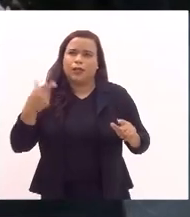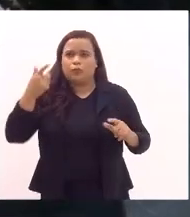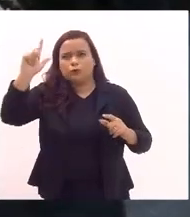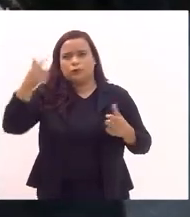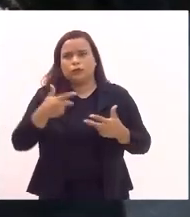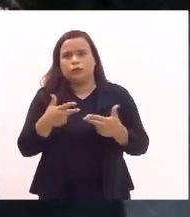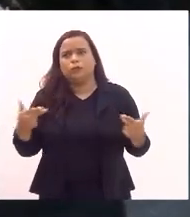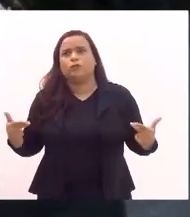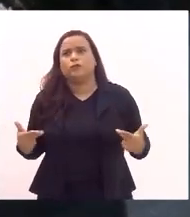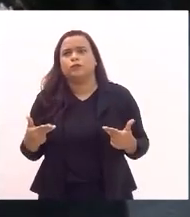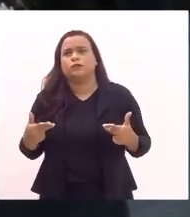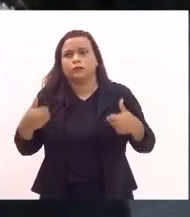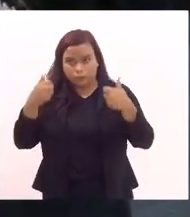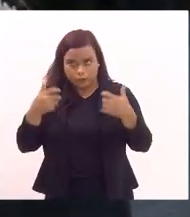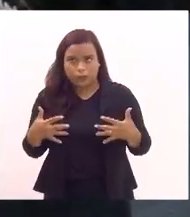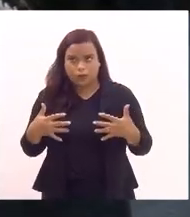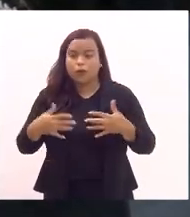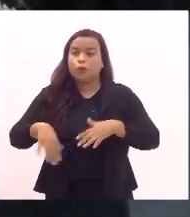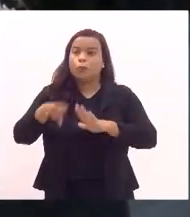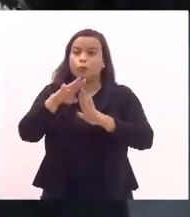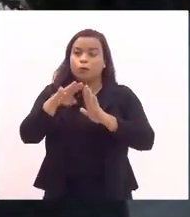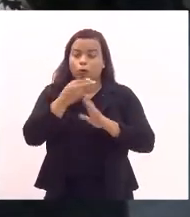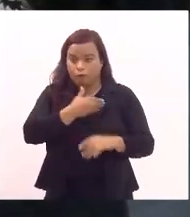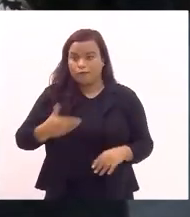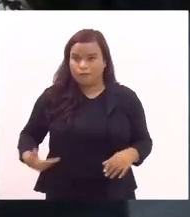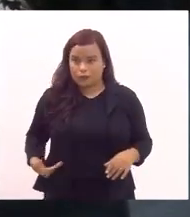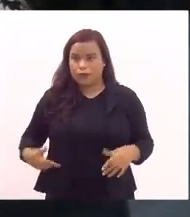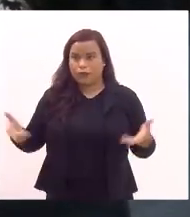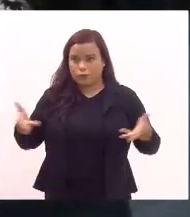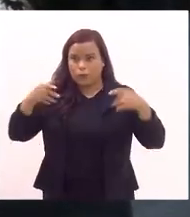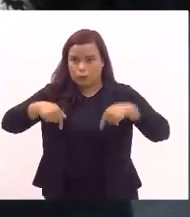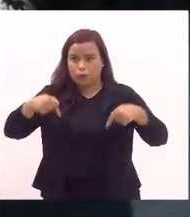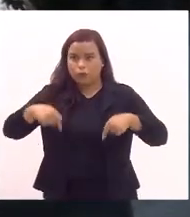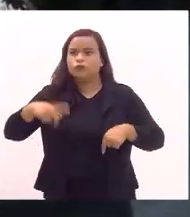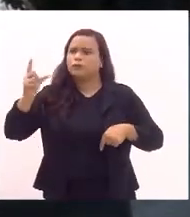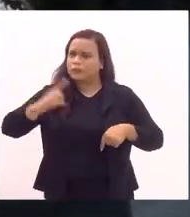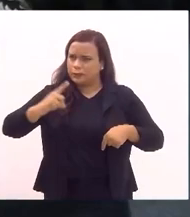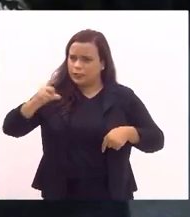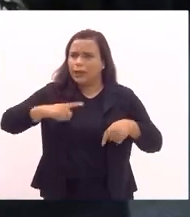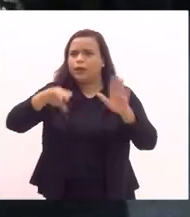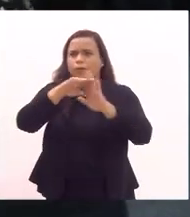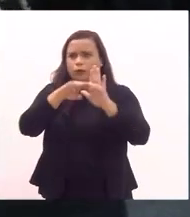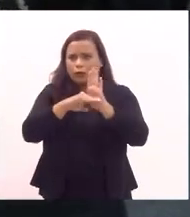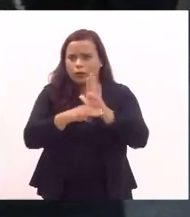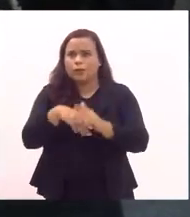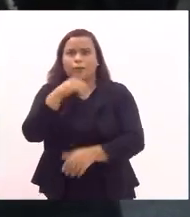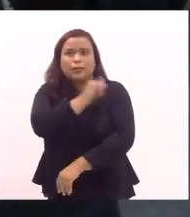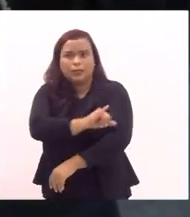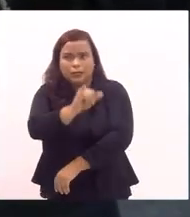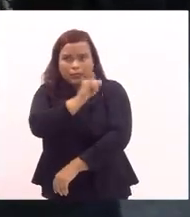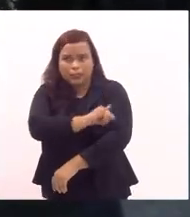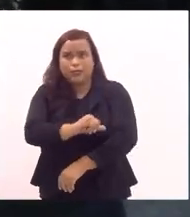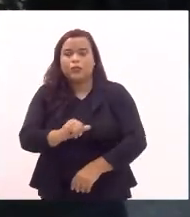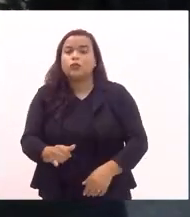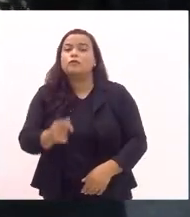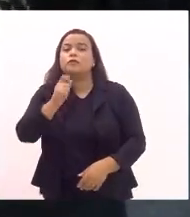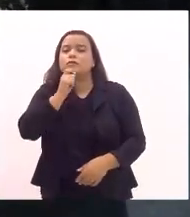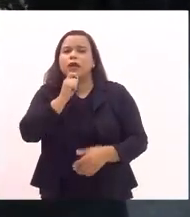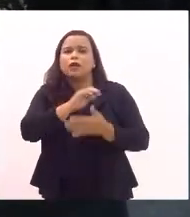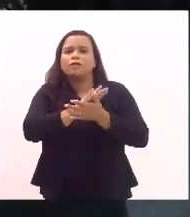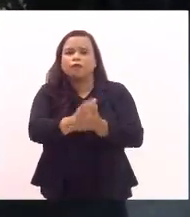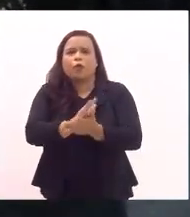dimensão veja bem o próprio governo atual tem um programa Rio sem LGBT fobia